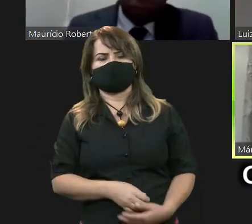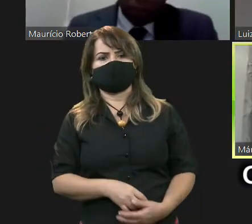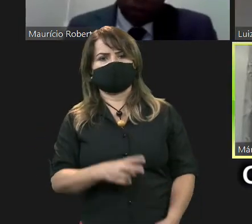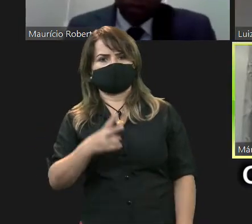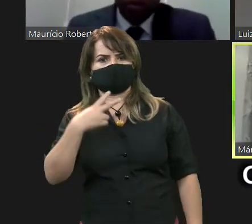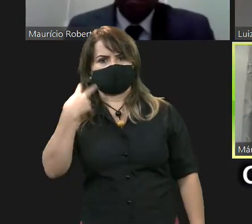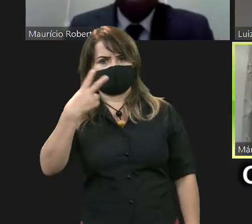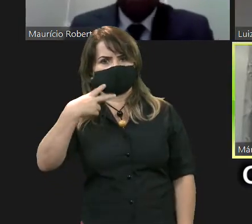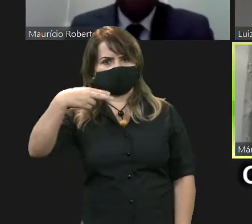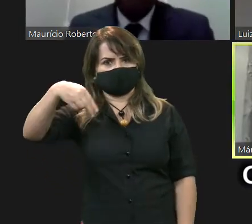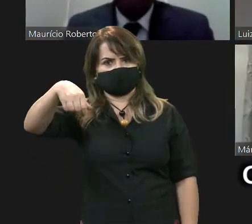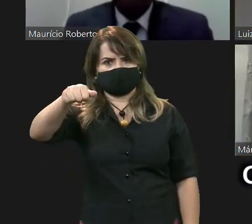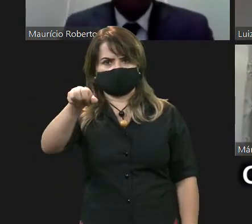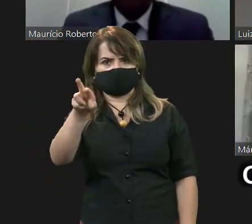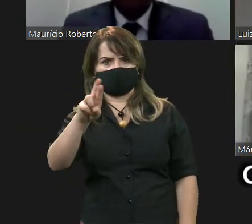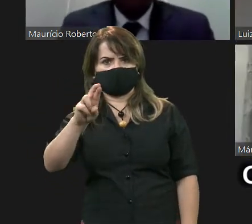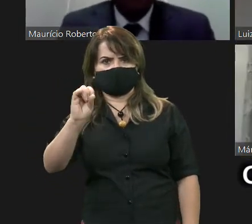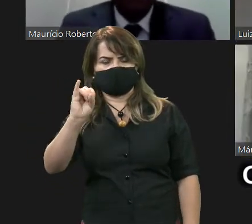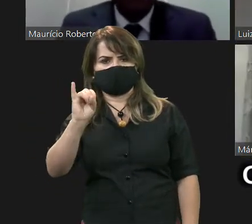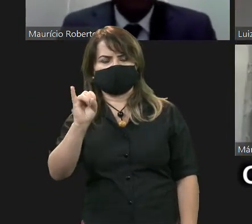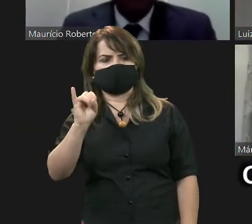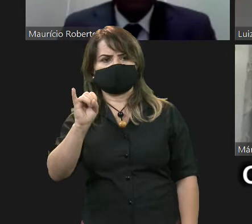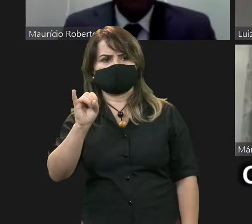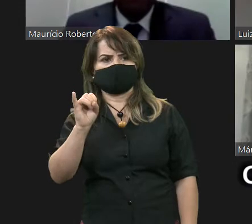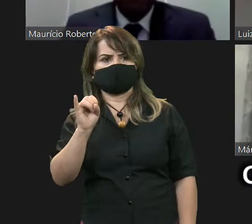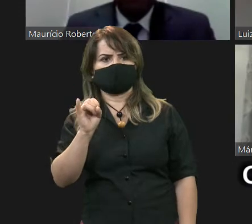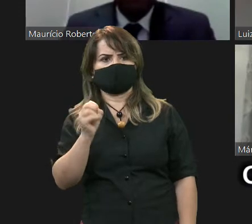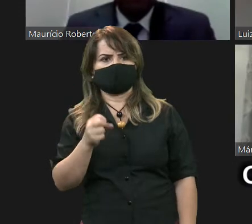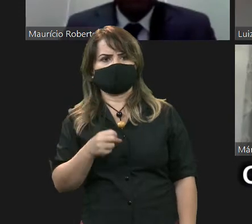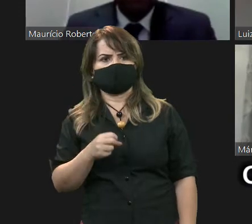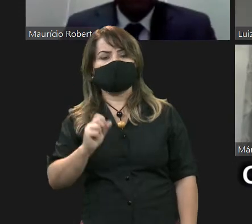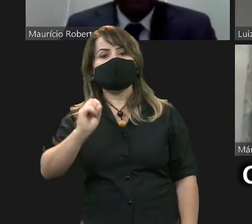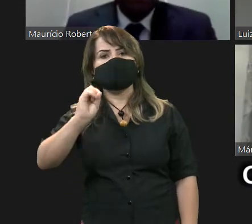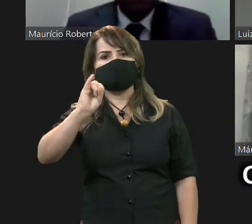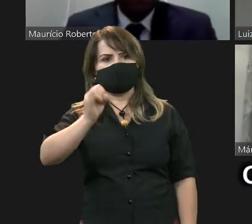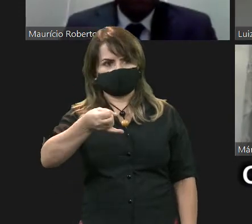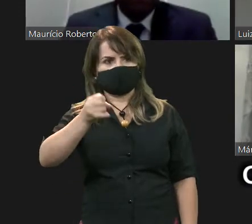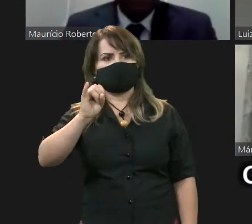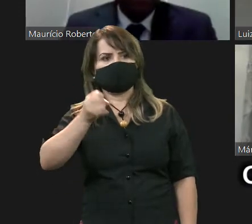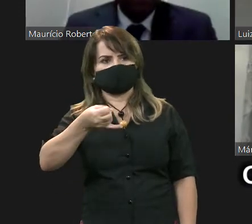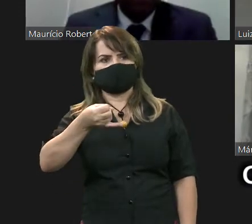Vereador Luiz Eduardo Nardi. Dois. Sim.